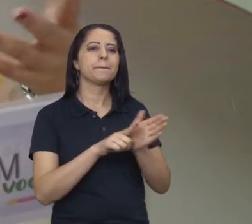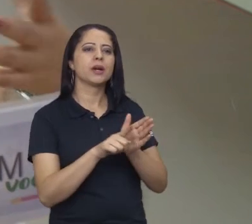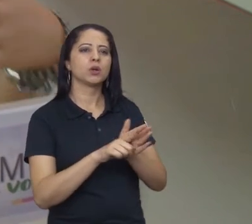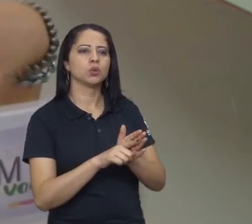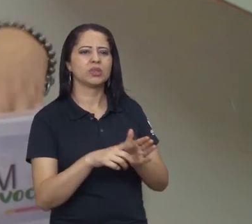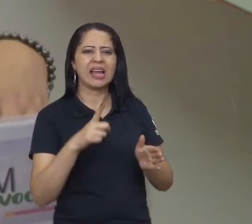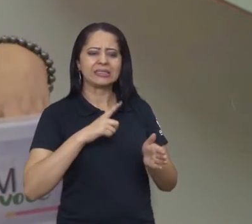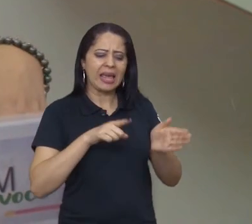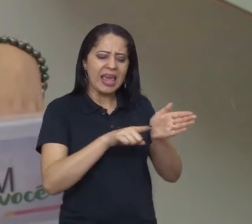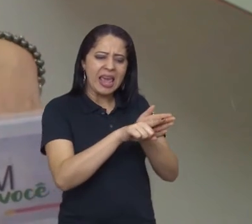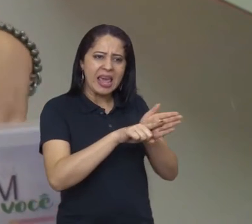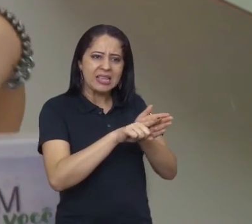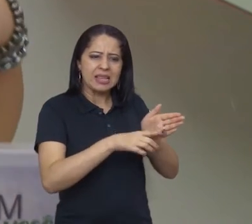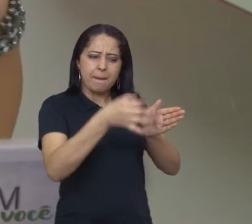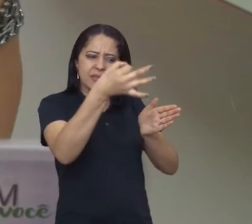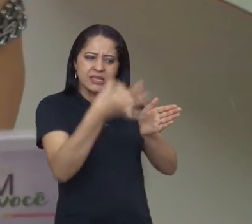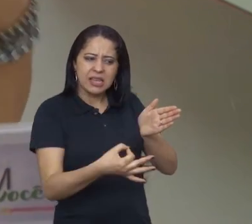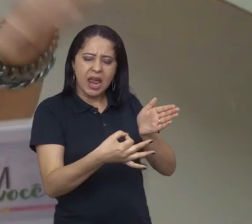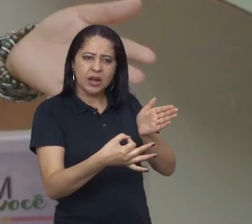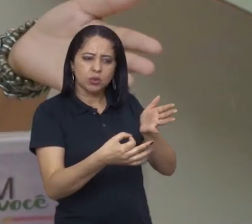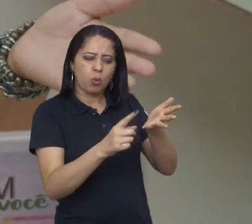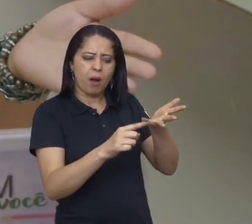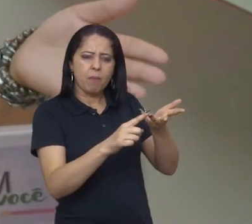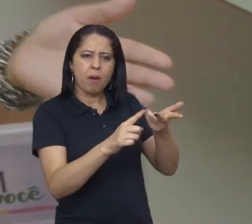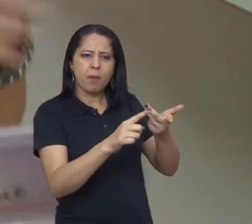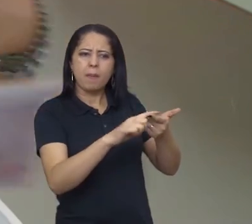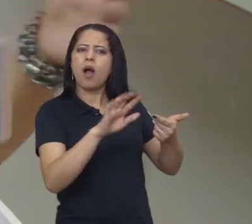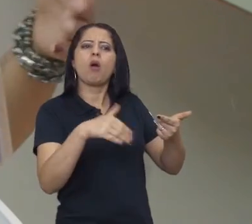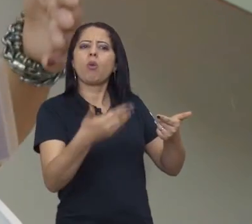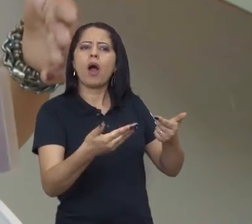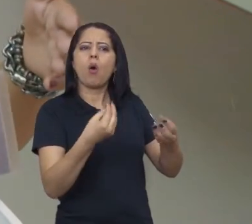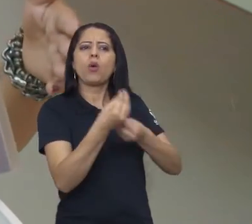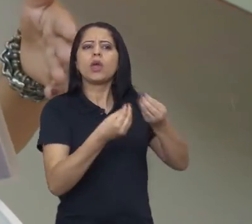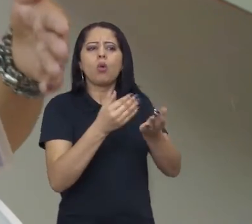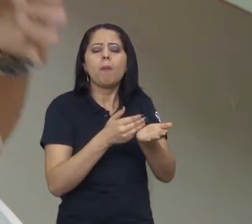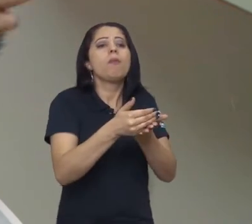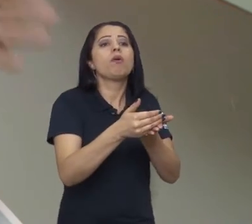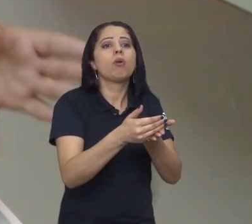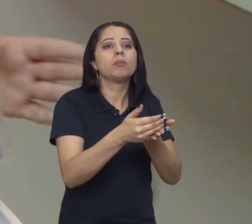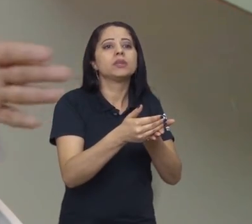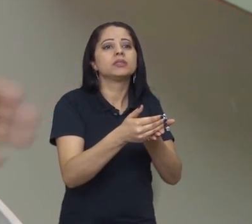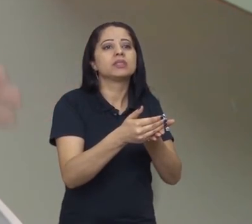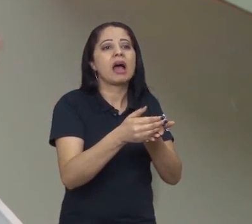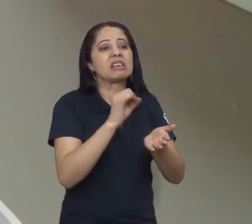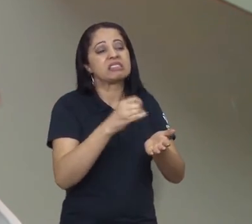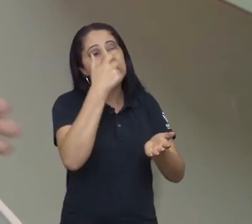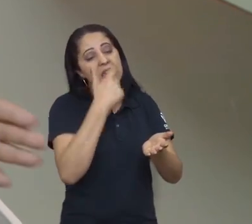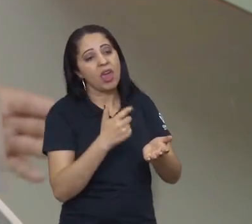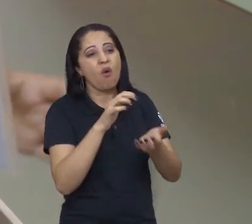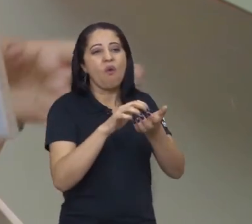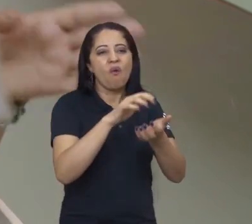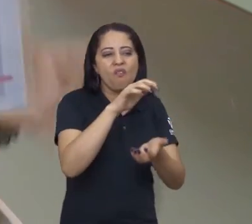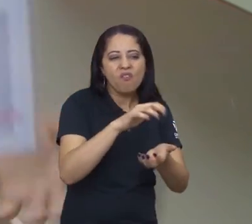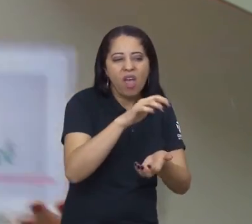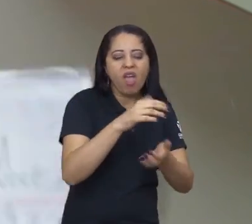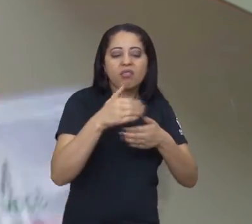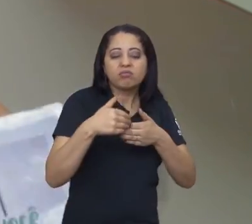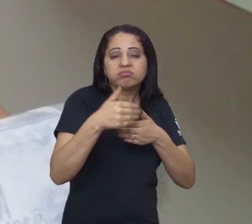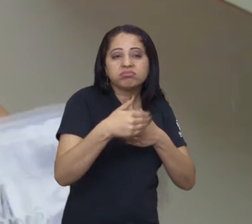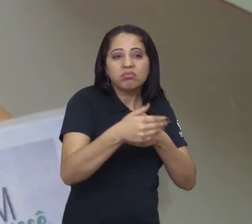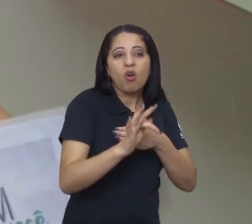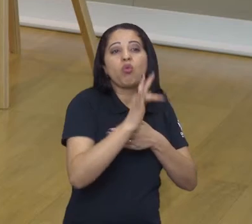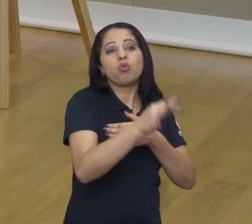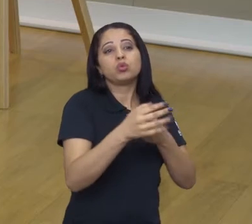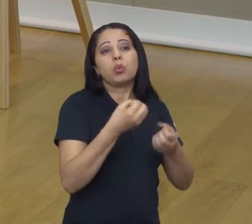alguns exames específicos Quais são esses exames e quando que eu devo começar para saber se eu estou envelhecendo com qualidade de